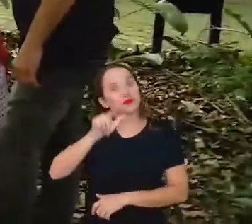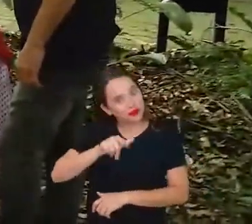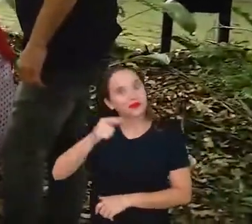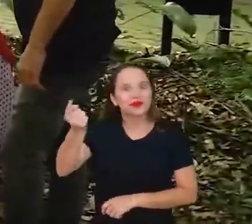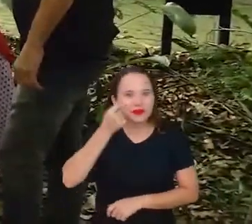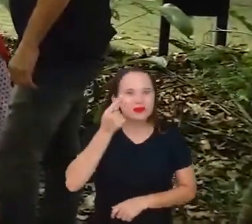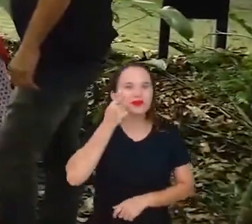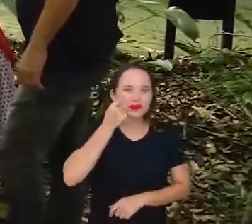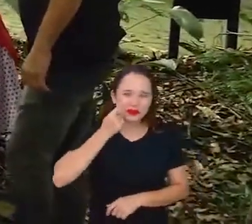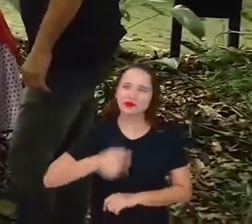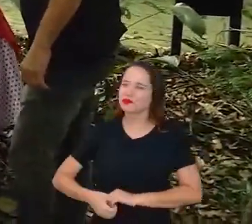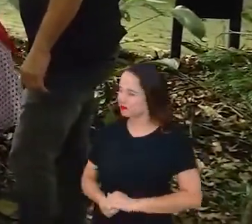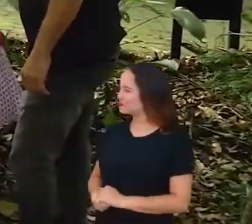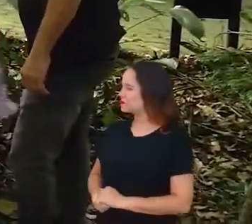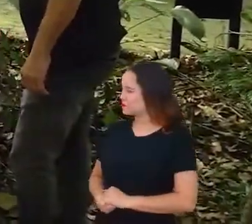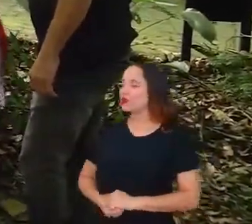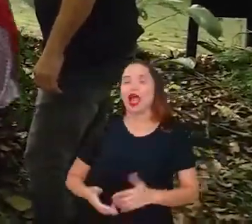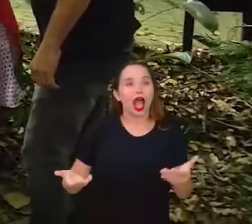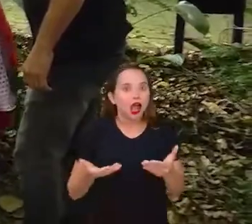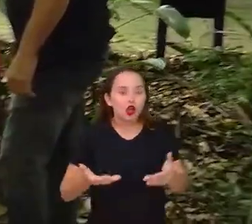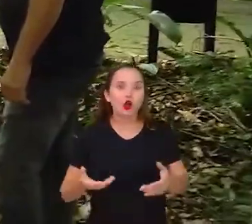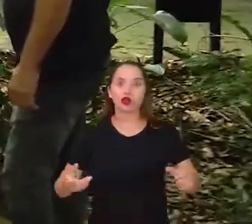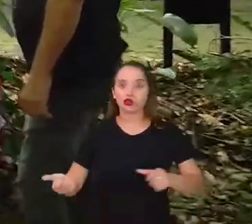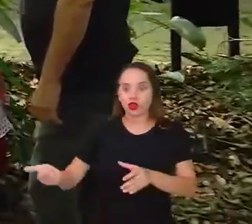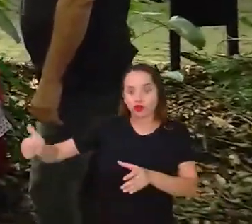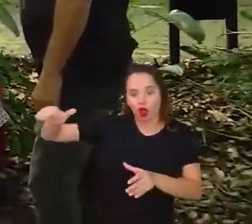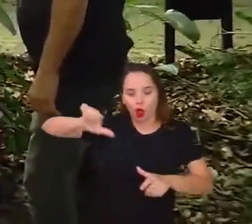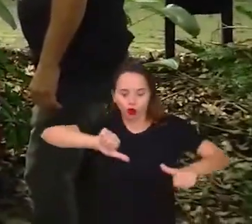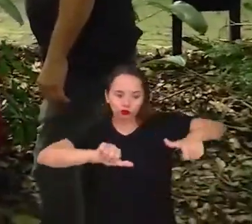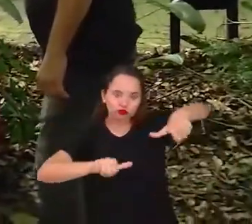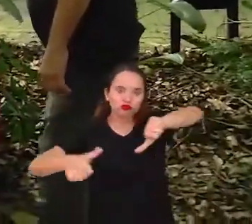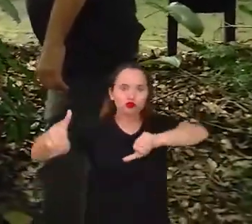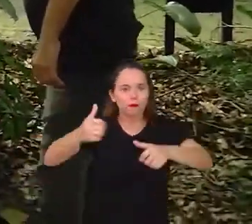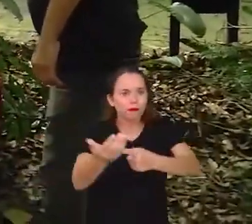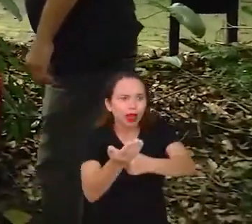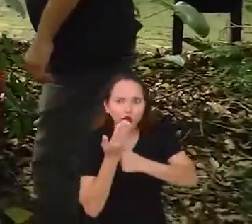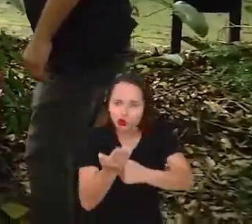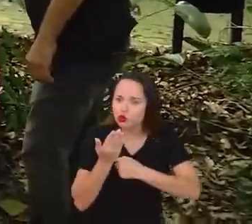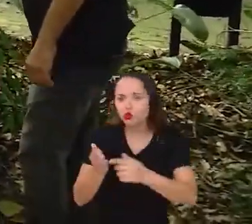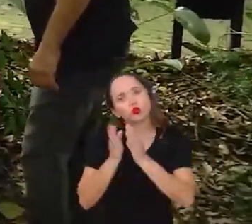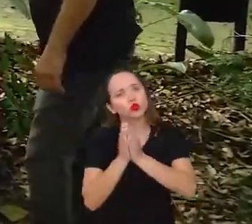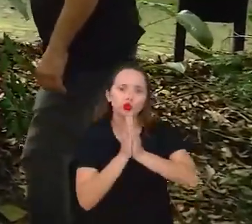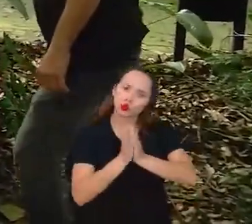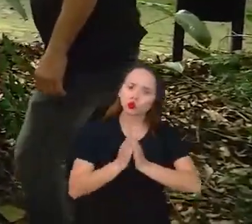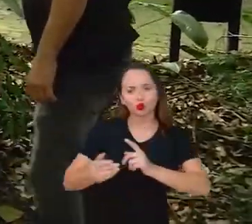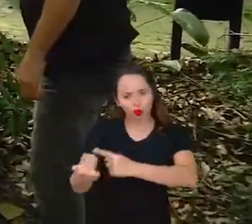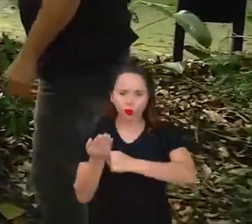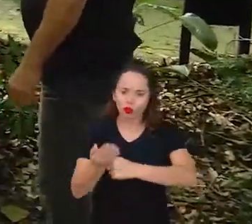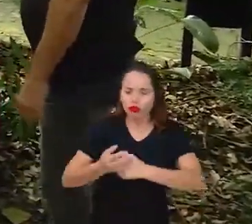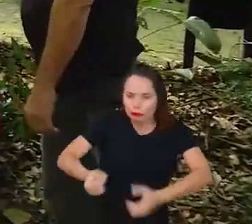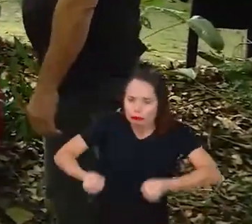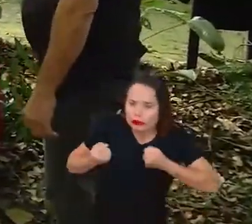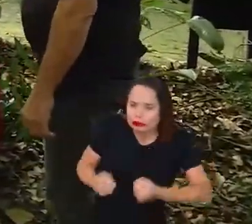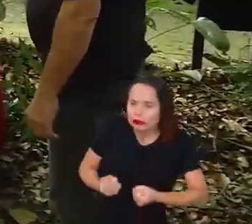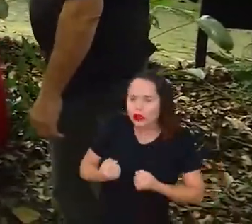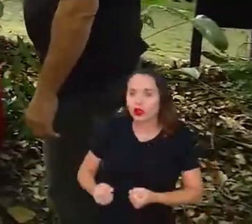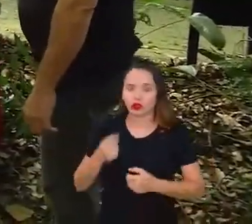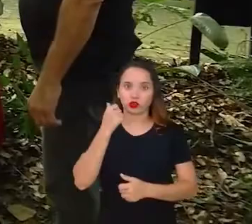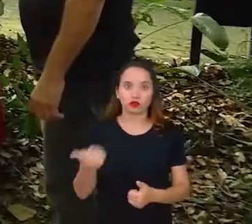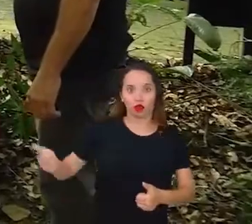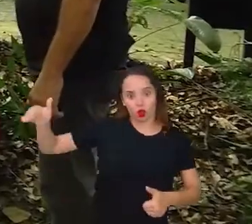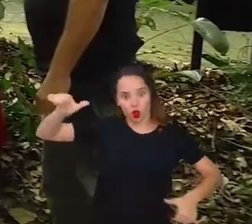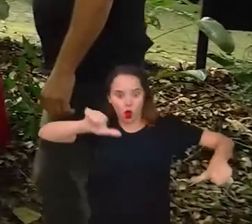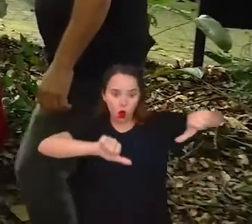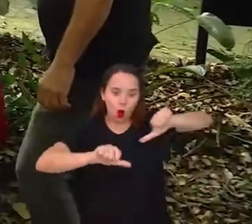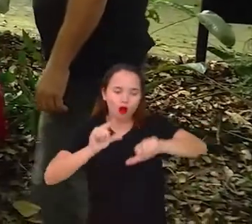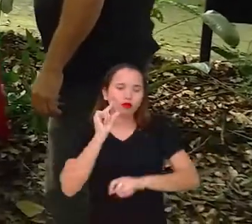só, minha gente! A gente vai colocar... Me ajuda aqui, me ajuda aqui! Tô pensando aqui. A gente vai colocar, ó,